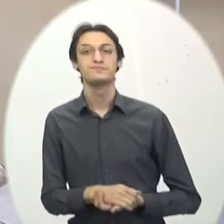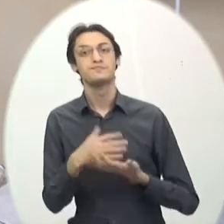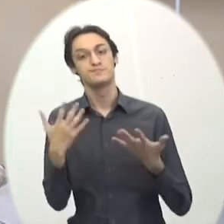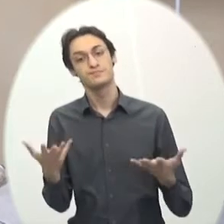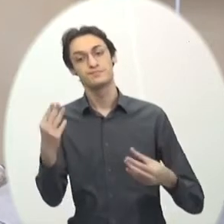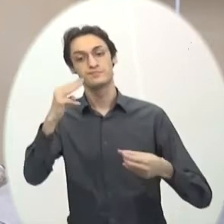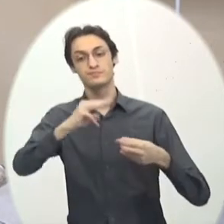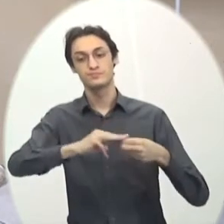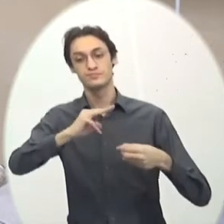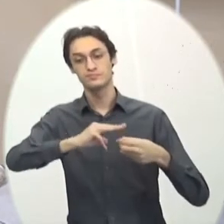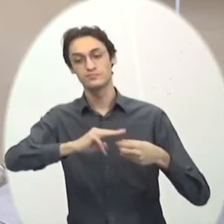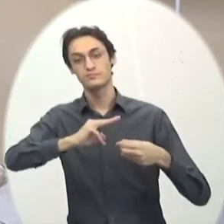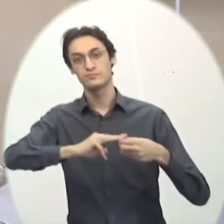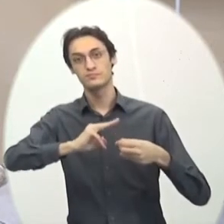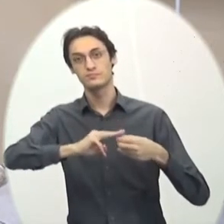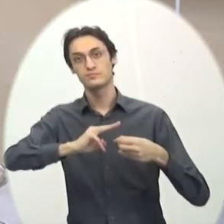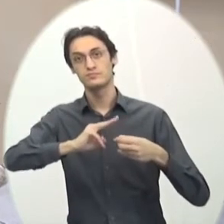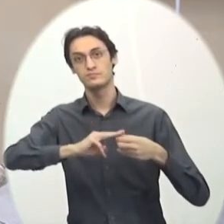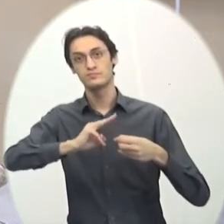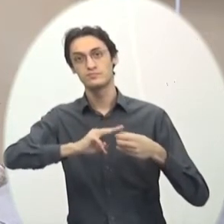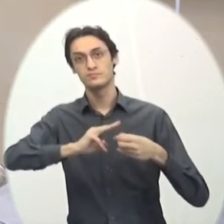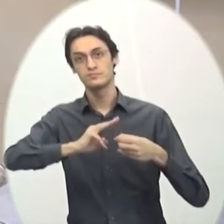município